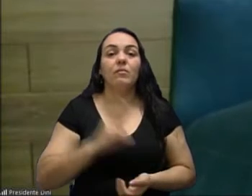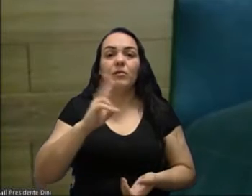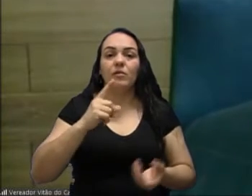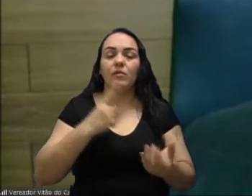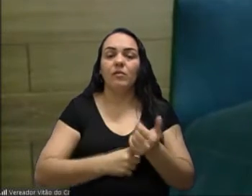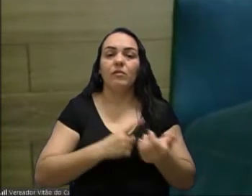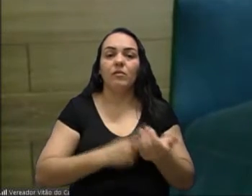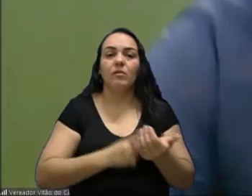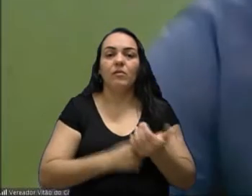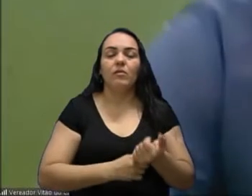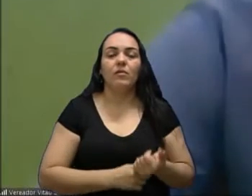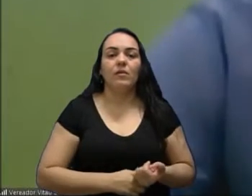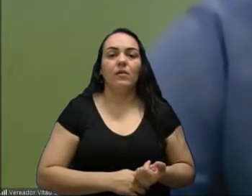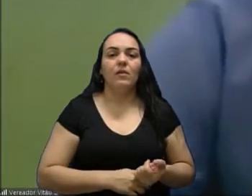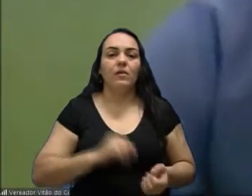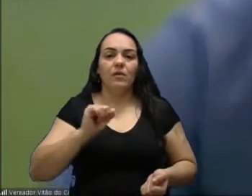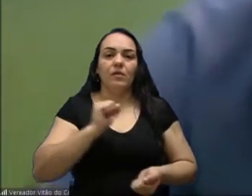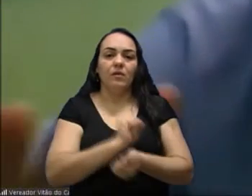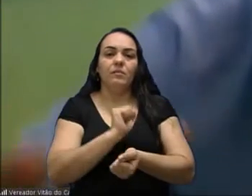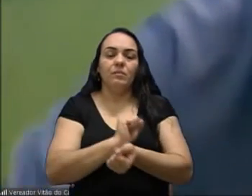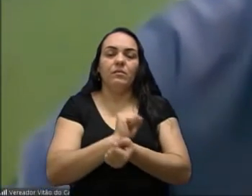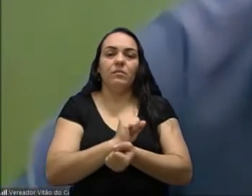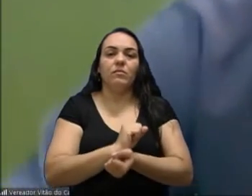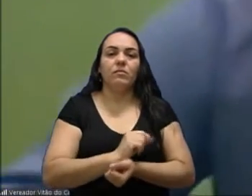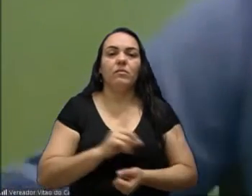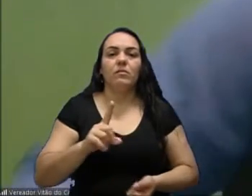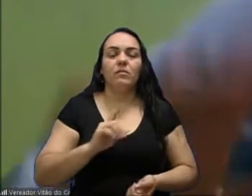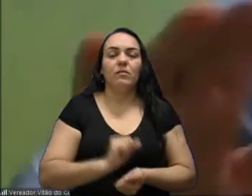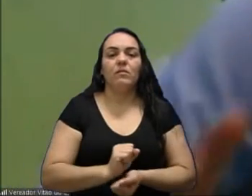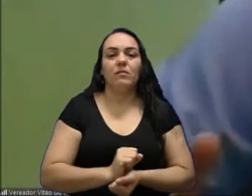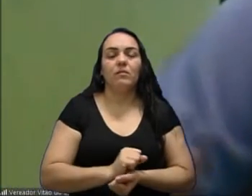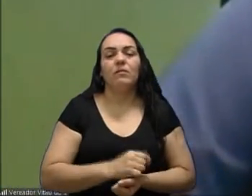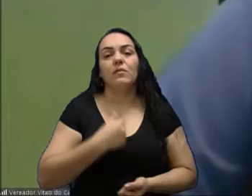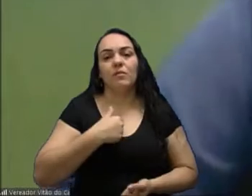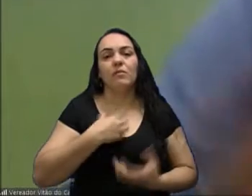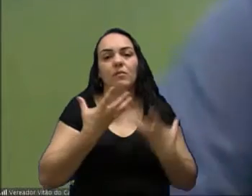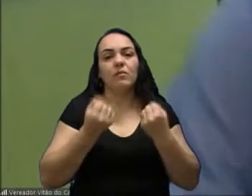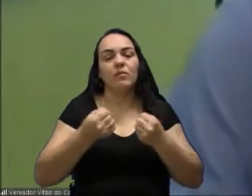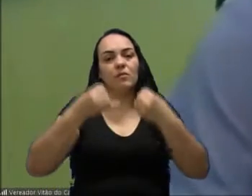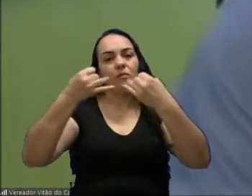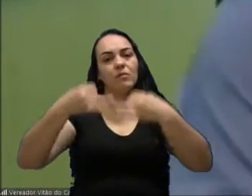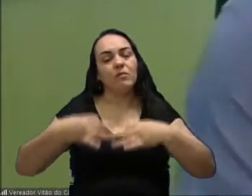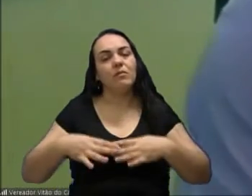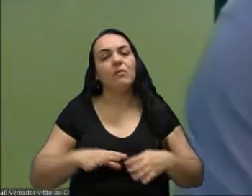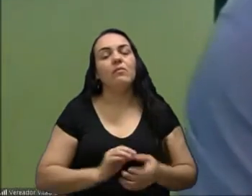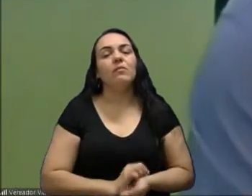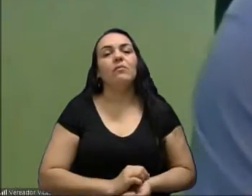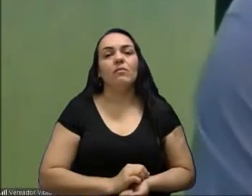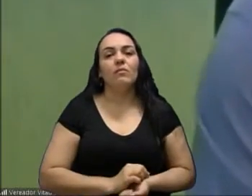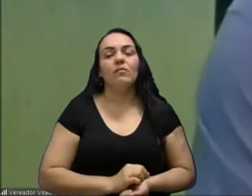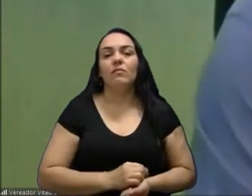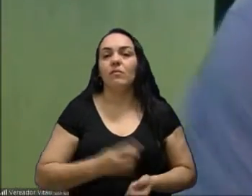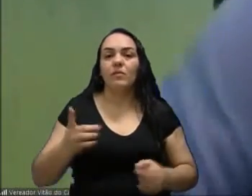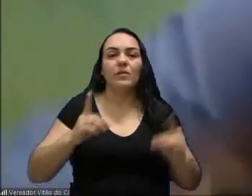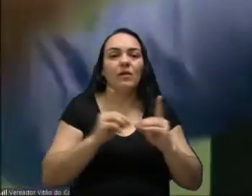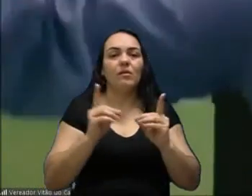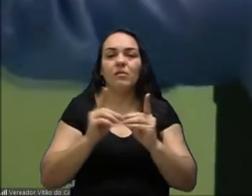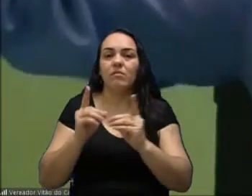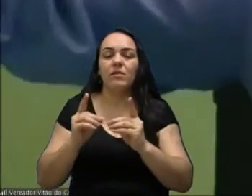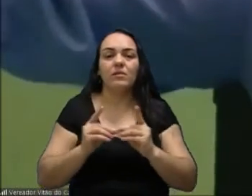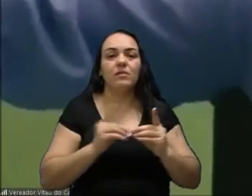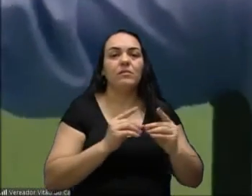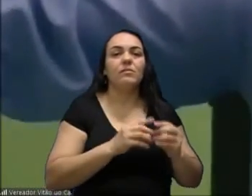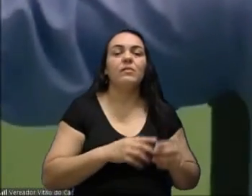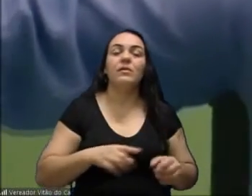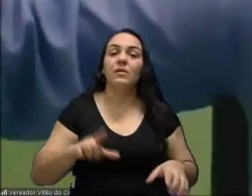rapidamente rapidamente não eu só quero explicar vereador Dine que pela essa pandemia a gente não está podendo atender ninguém aqui e